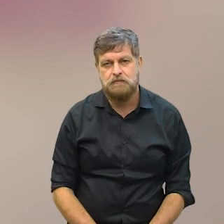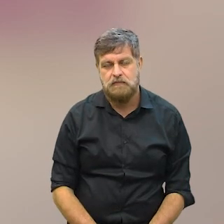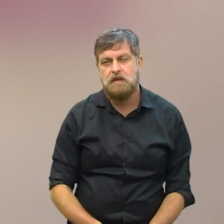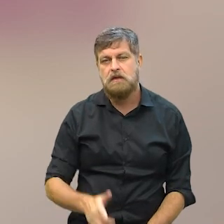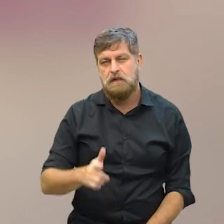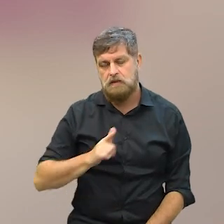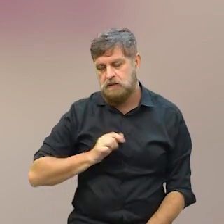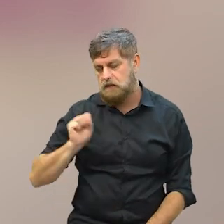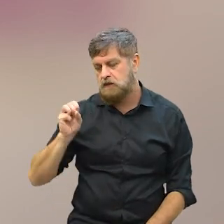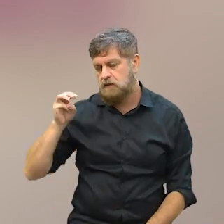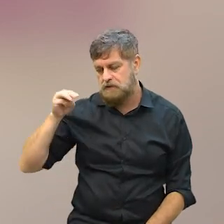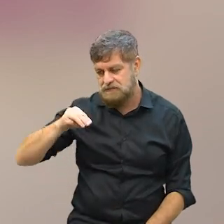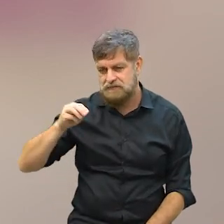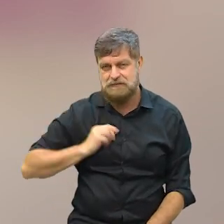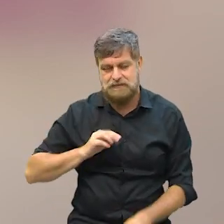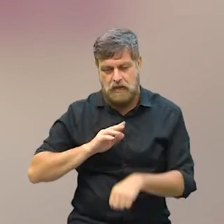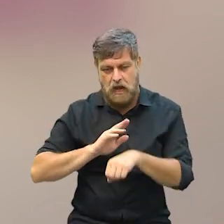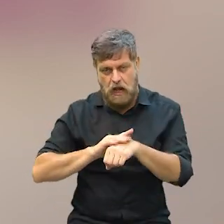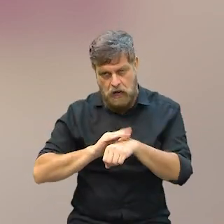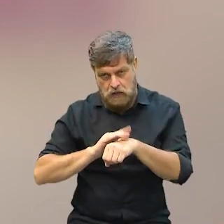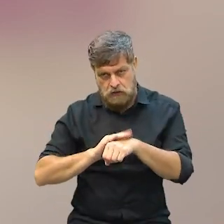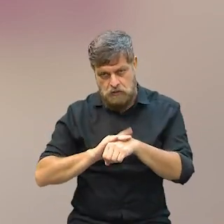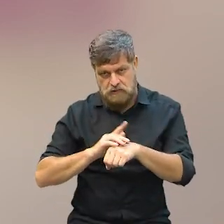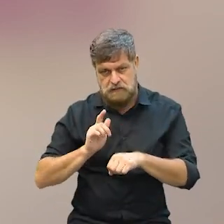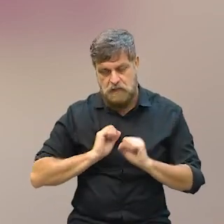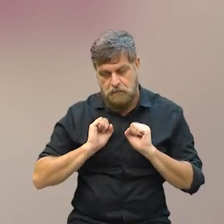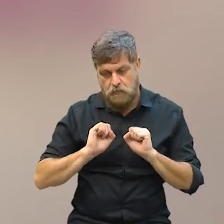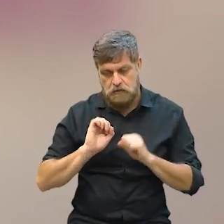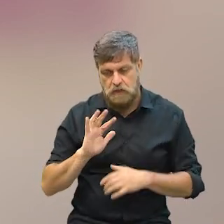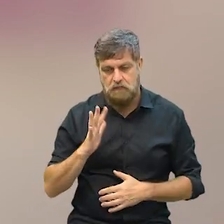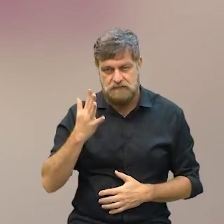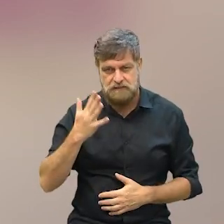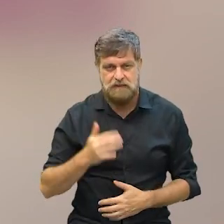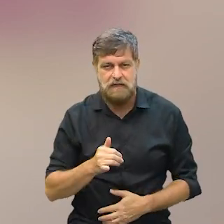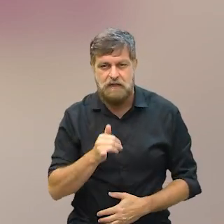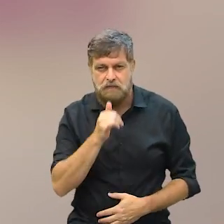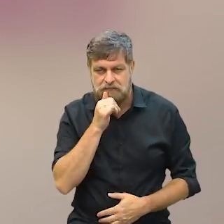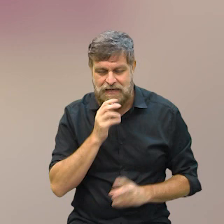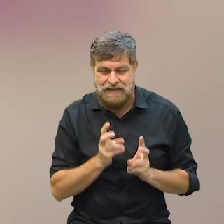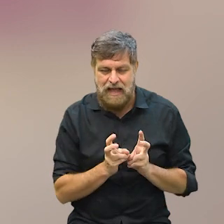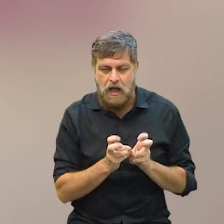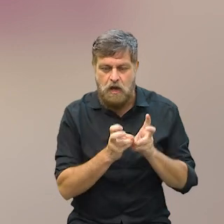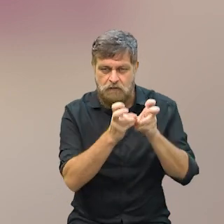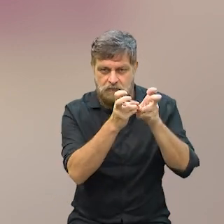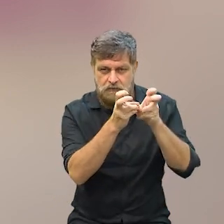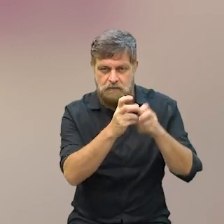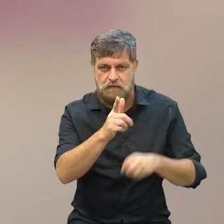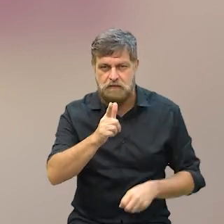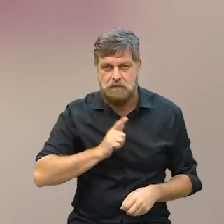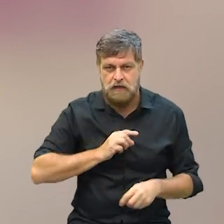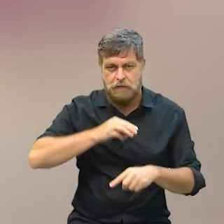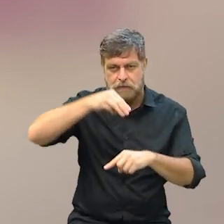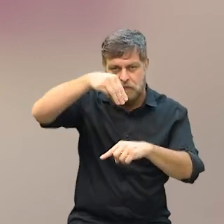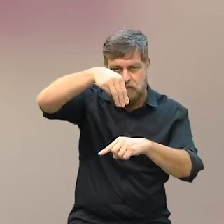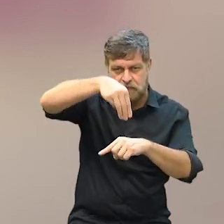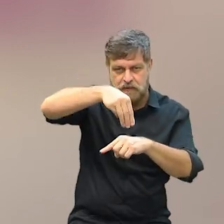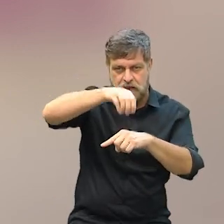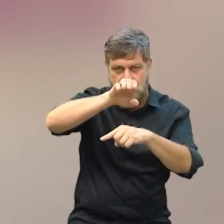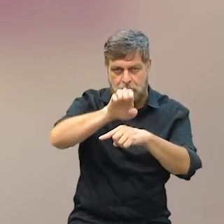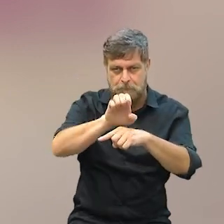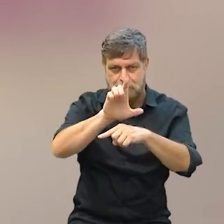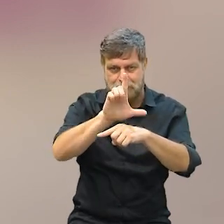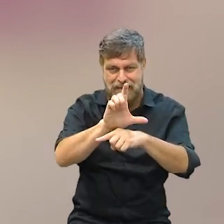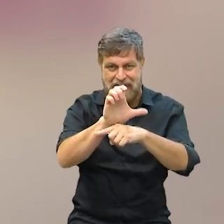Então, existe sim algumas doenças que podem causar isso. Por exemplo, nós temos um tumor que chama um melanoma